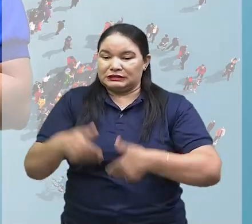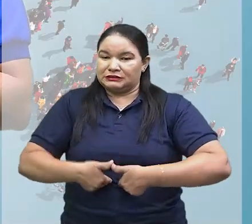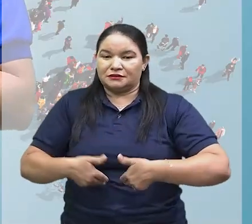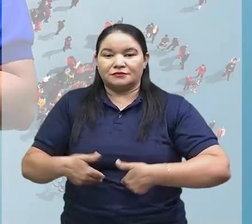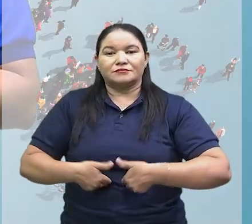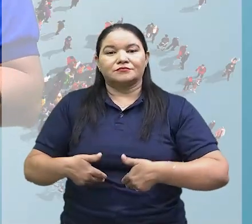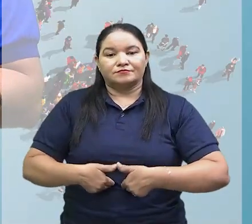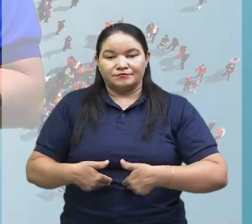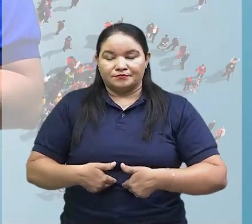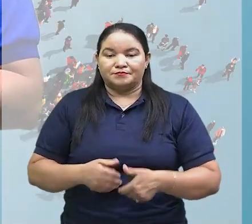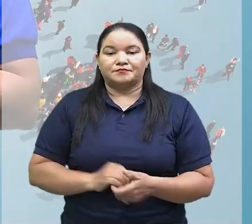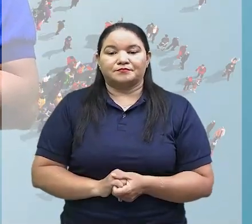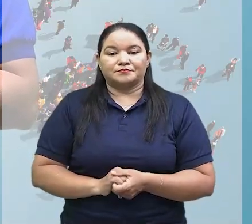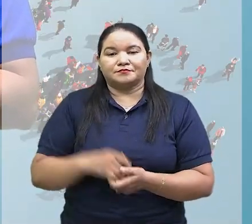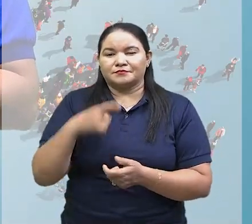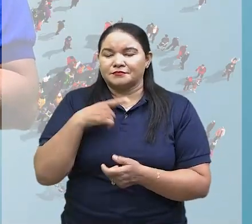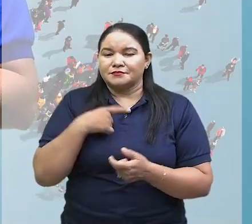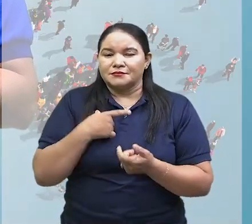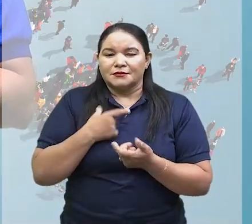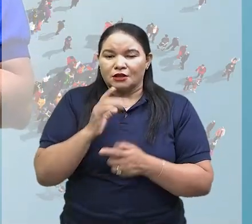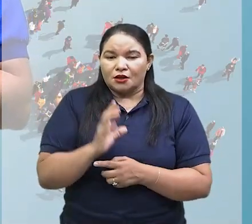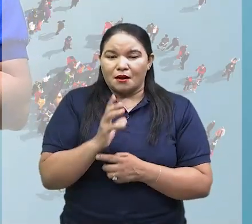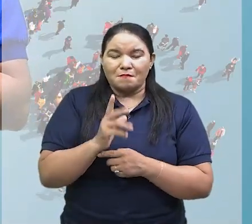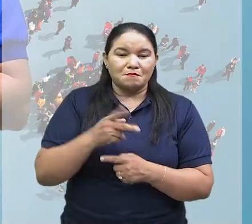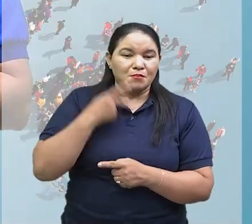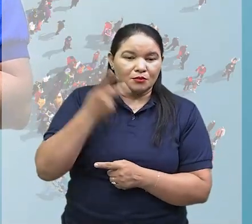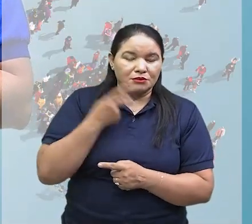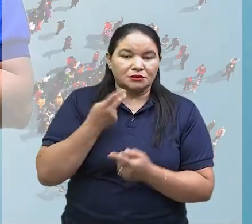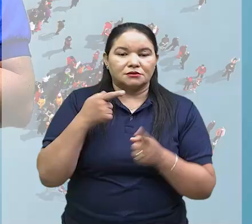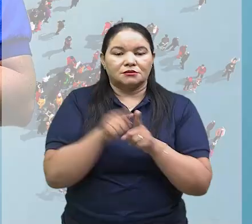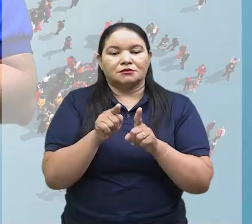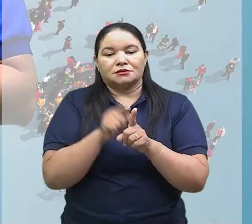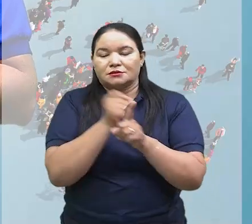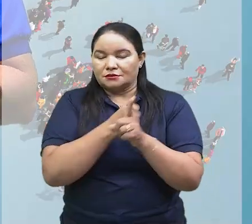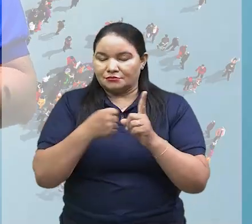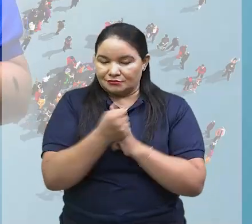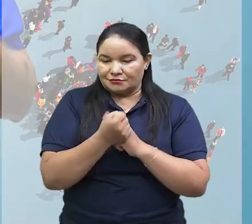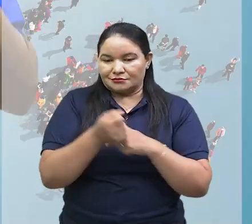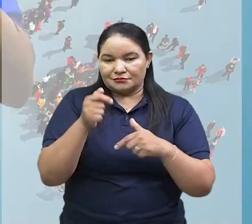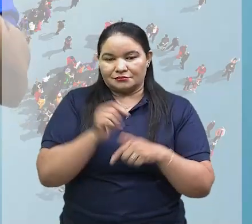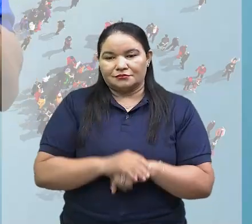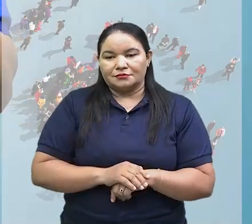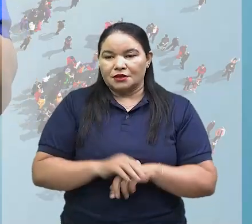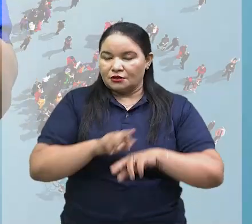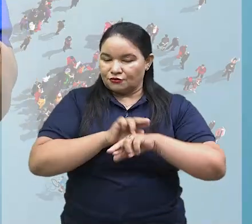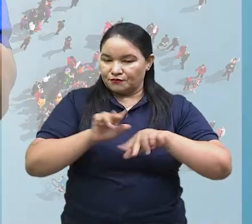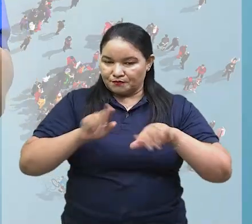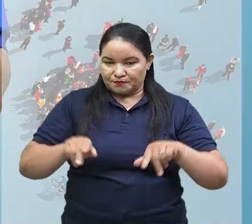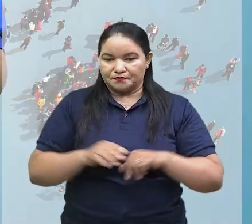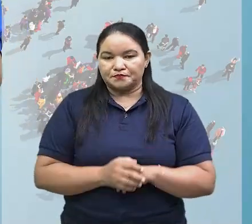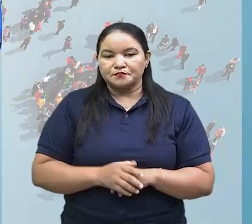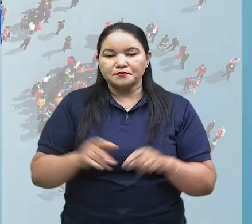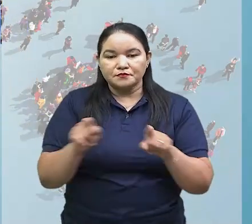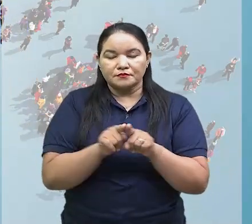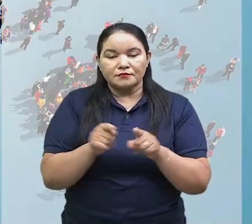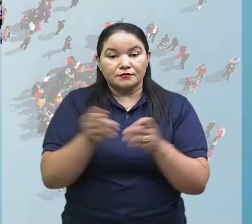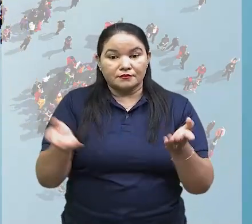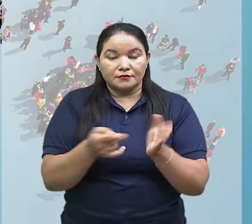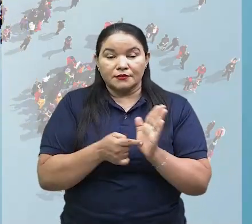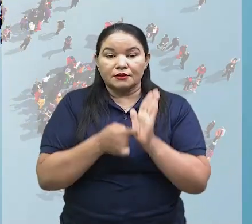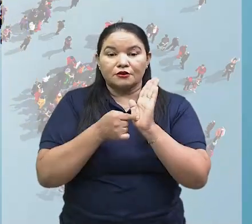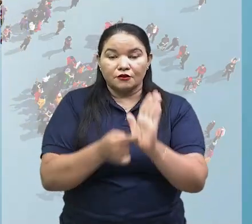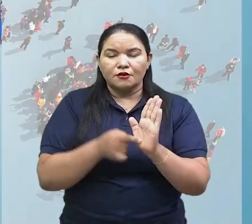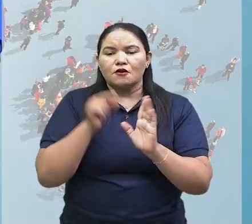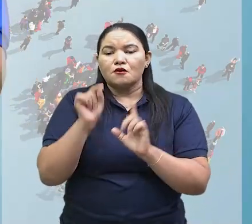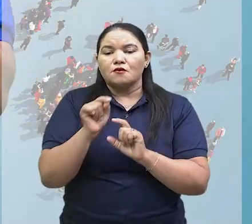tem situações políticas envolvidas, a parte social. Tá bom, gente? Então, tudo isso a gente observa que